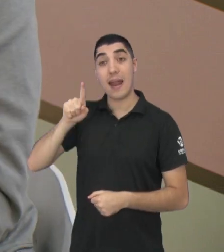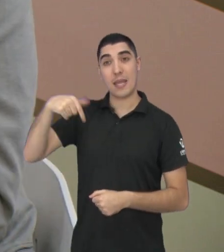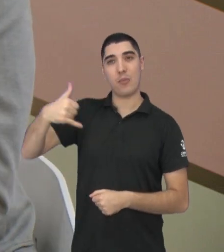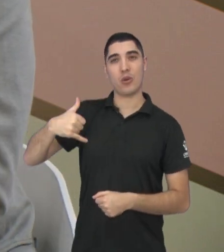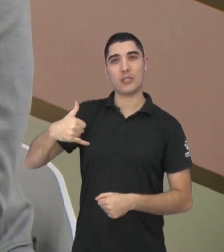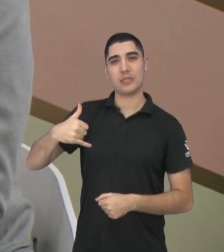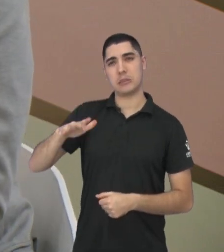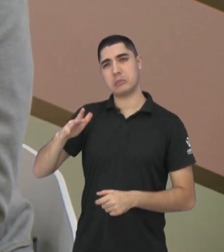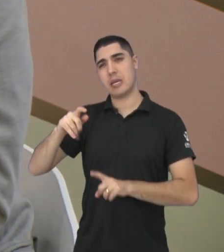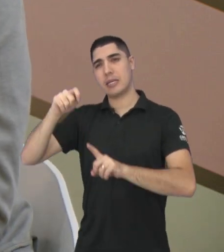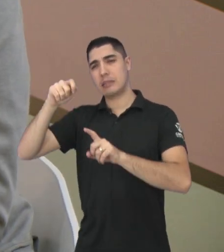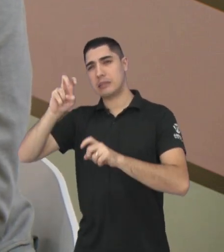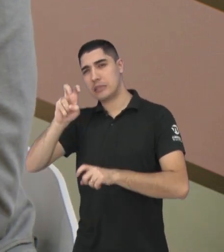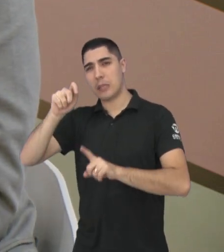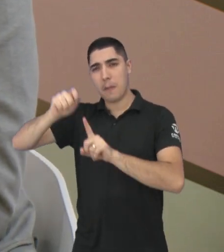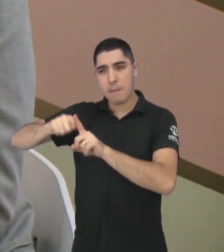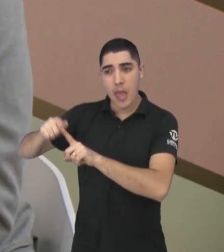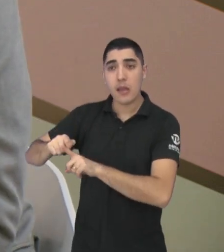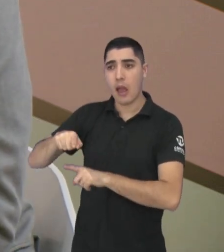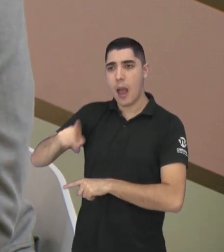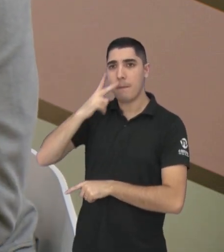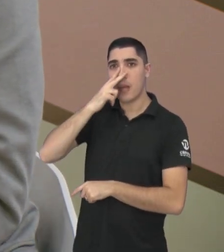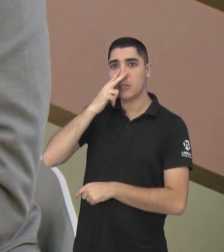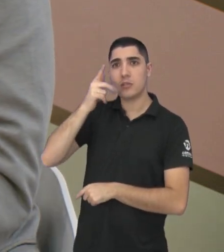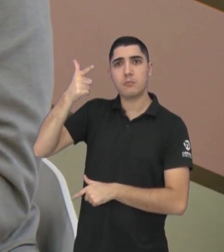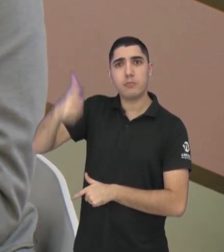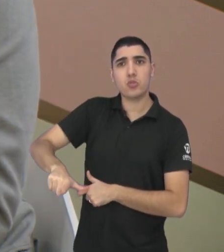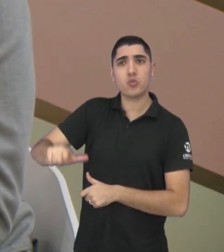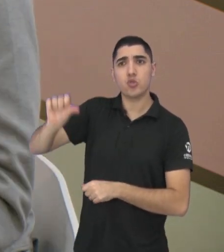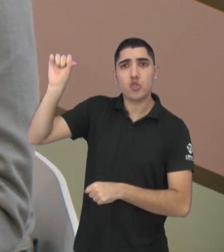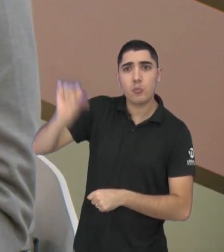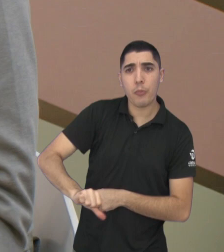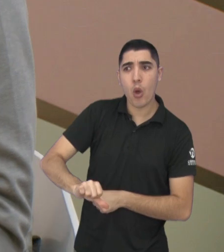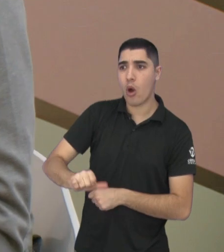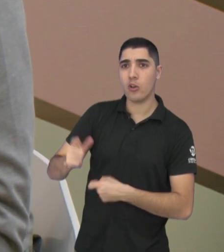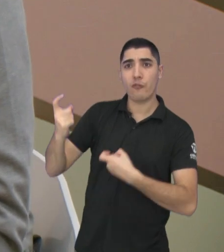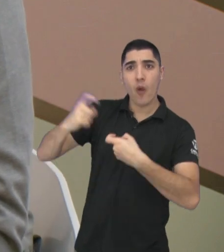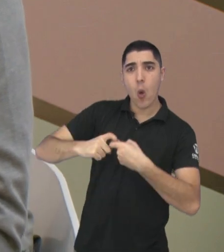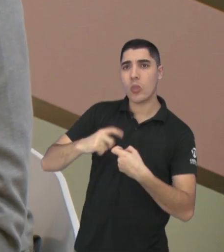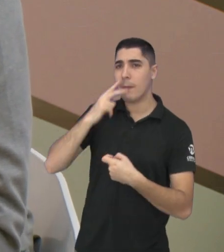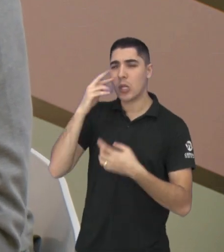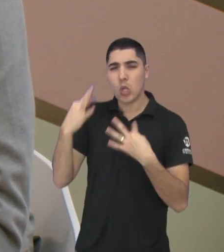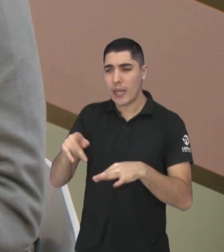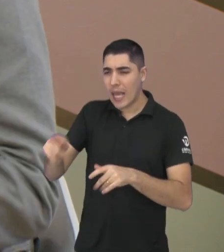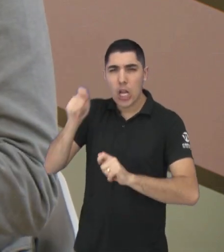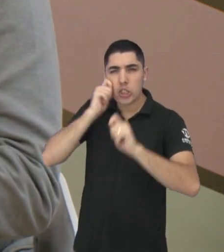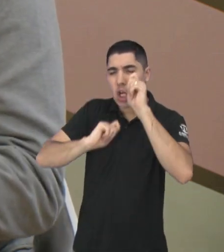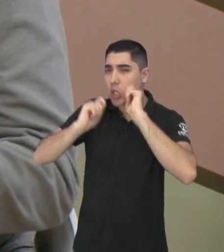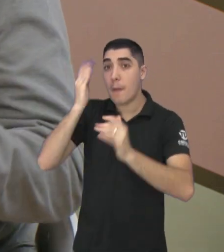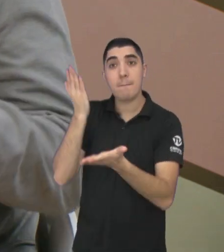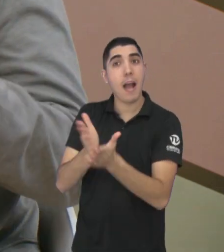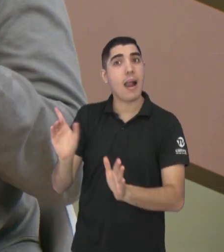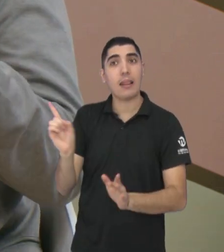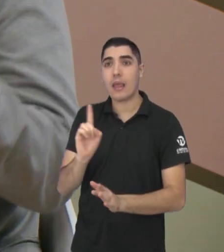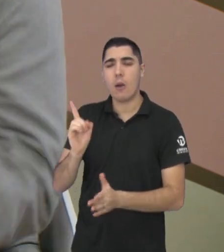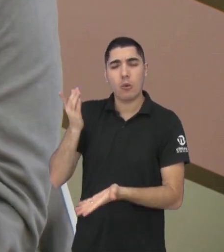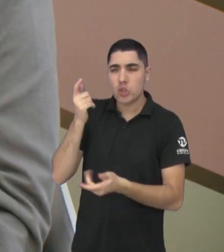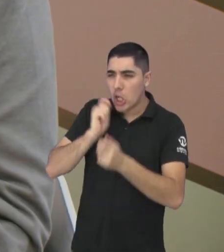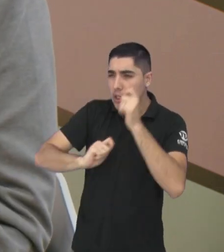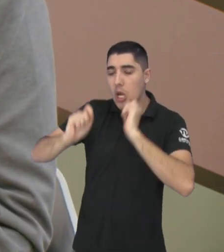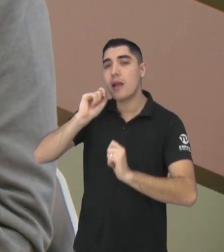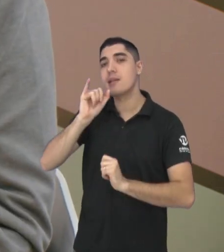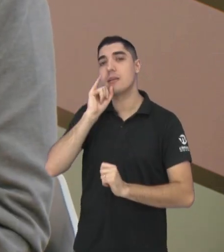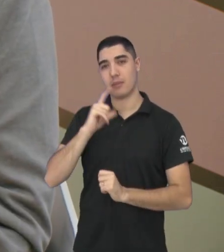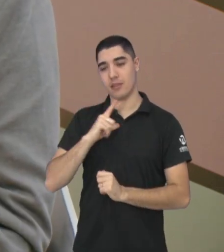de melhorar, aparece uma febre intensa, a criança piora de novo e começa a chorar ininterruptamente. Tem uma característica, quando a gente